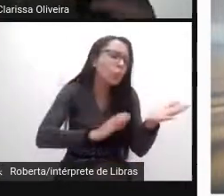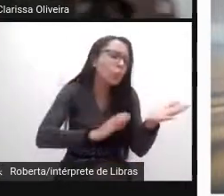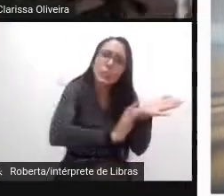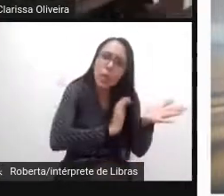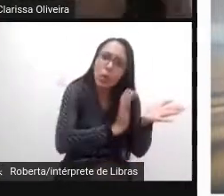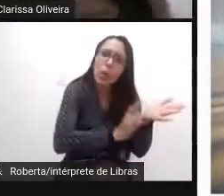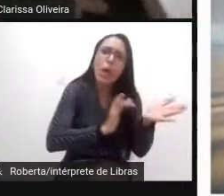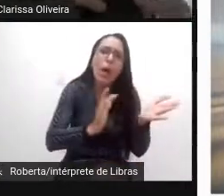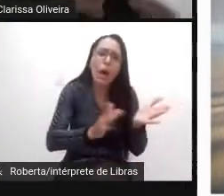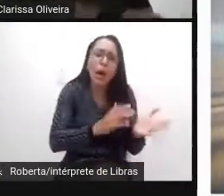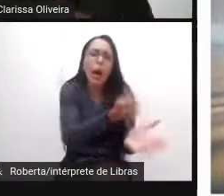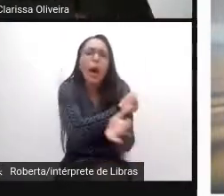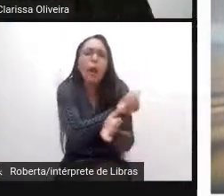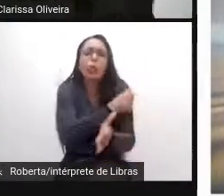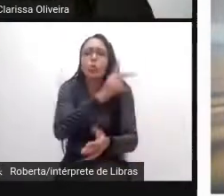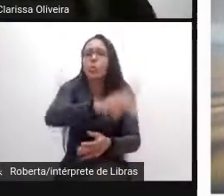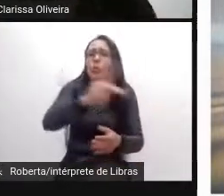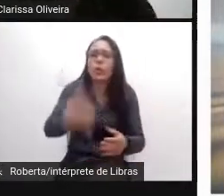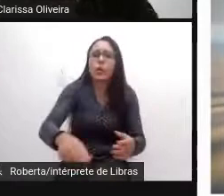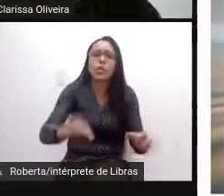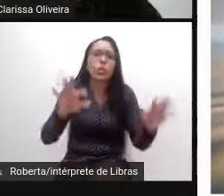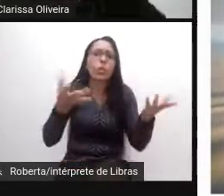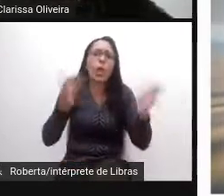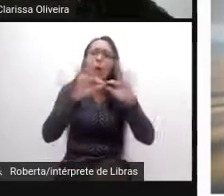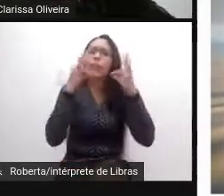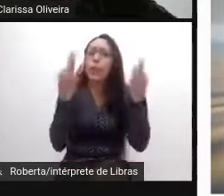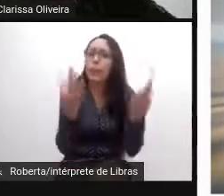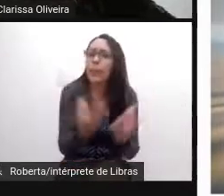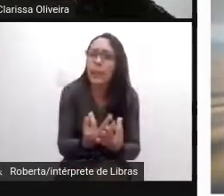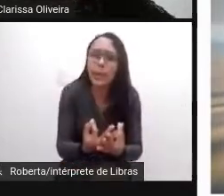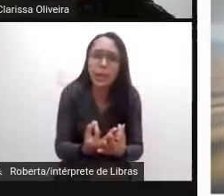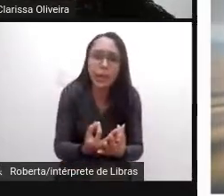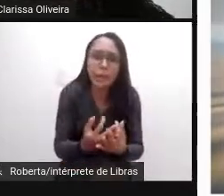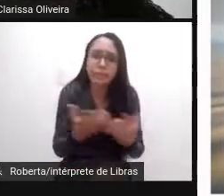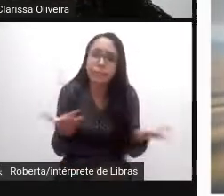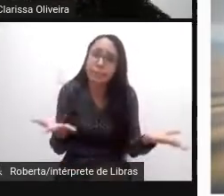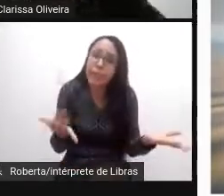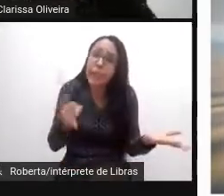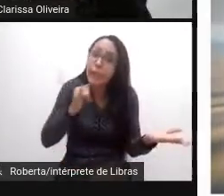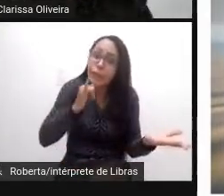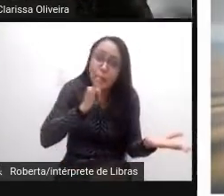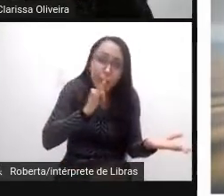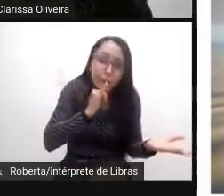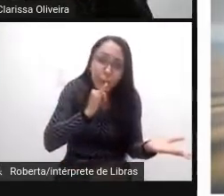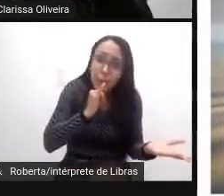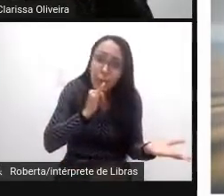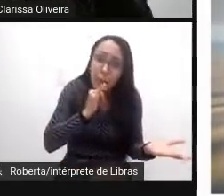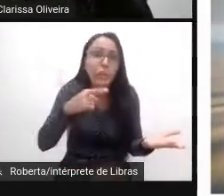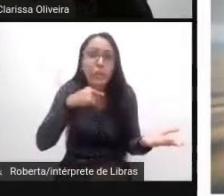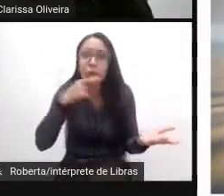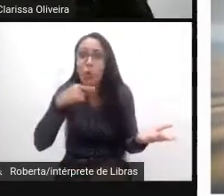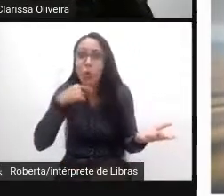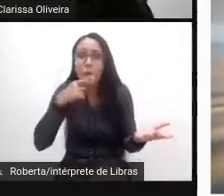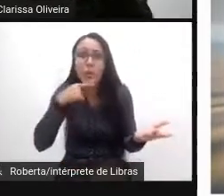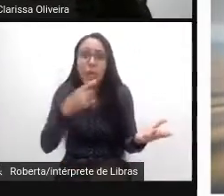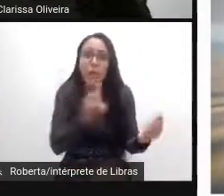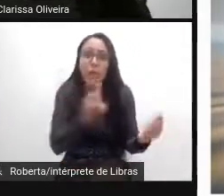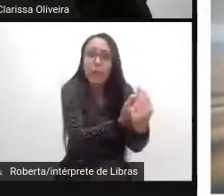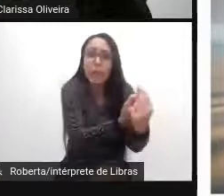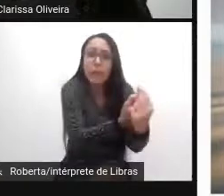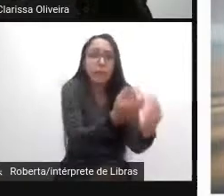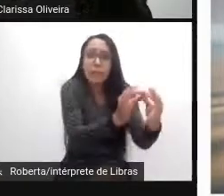A gente não consegue viver sem isso aqui hoje em dia. Felizmente ou infelizmente, não sei. Depende da forma como a gente interpreta